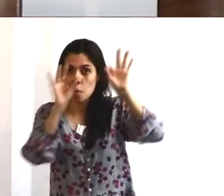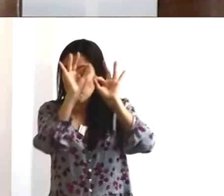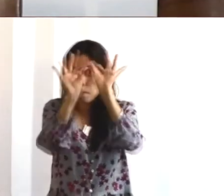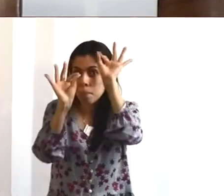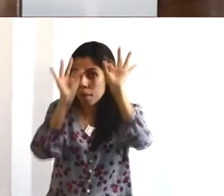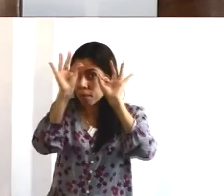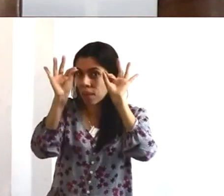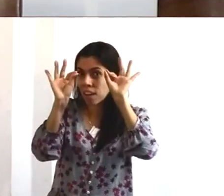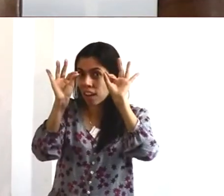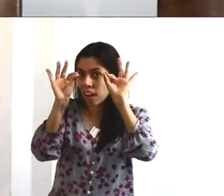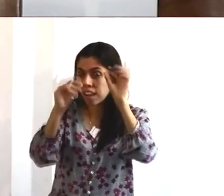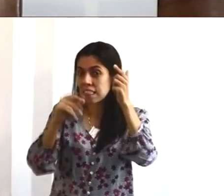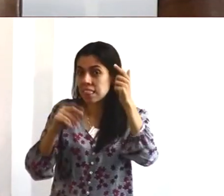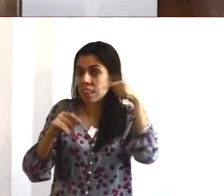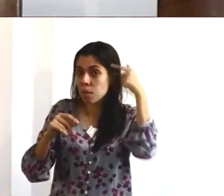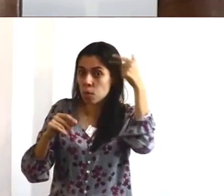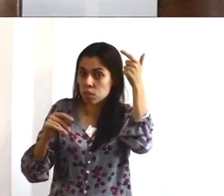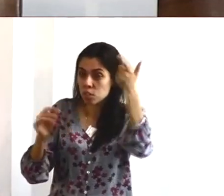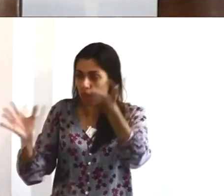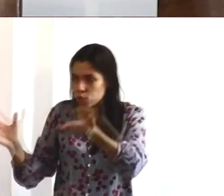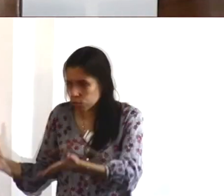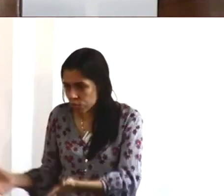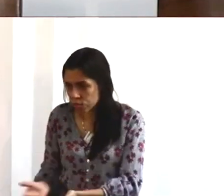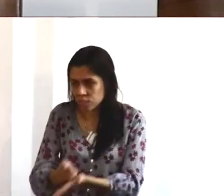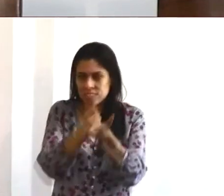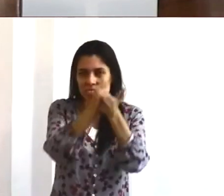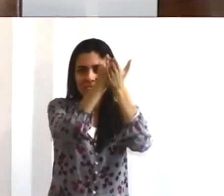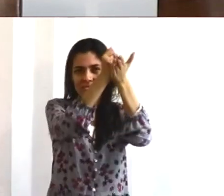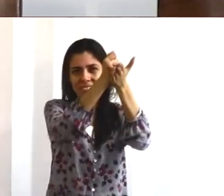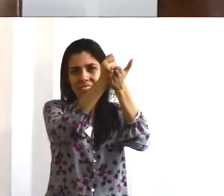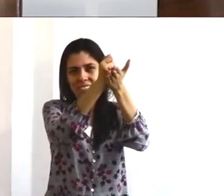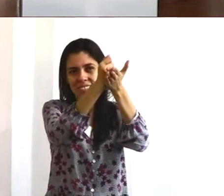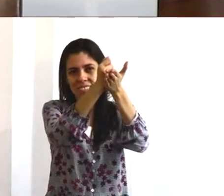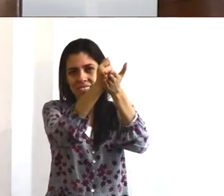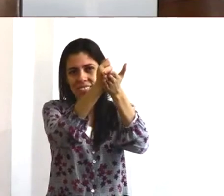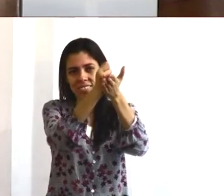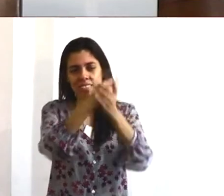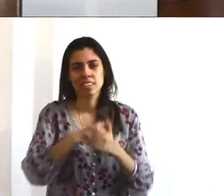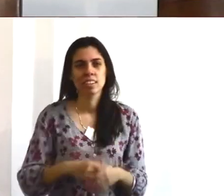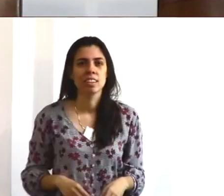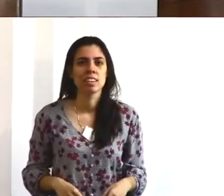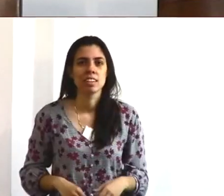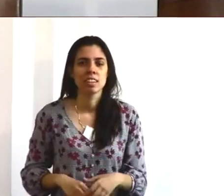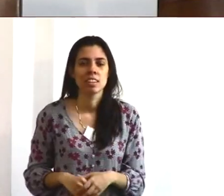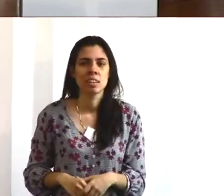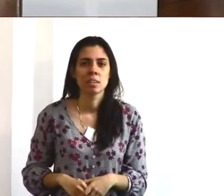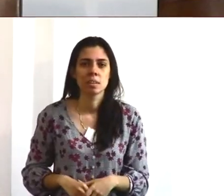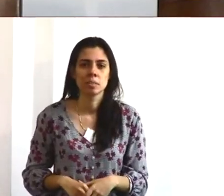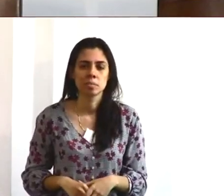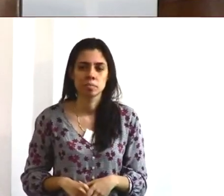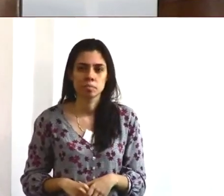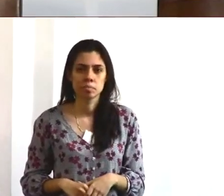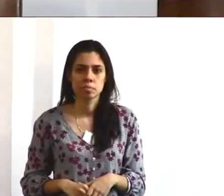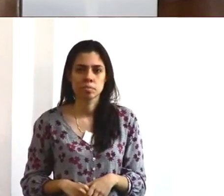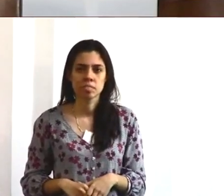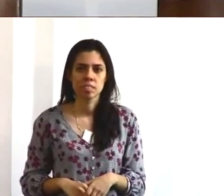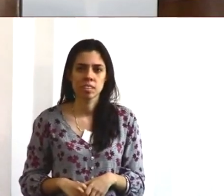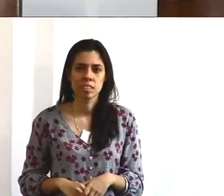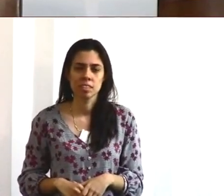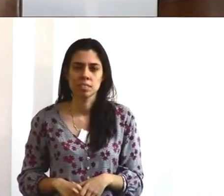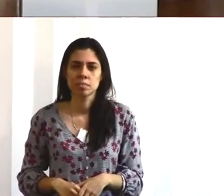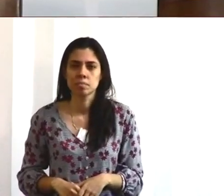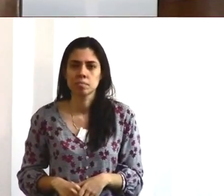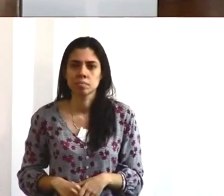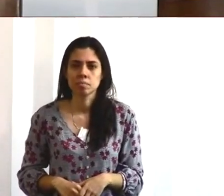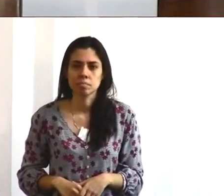para vocês, eu voltarei e vos receberei para mim mesmo, para que onde eu estou estejais vós também. Mas enquanto vocês